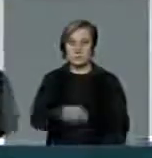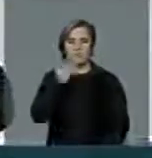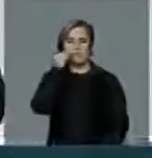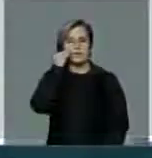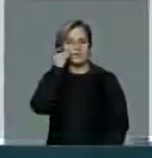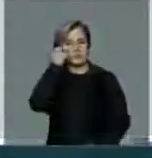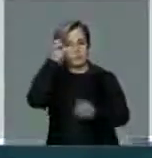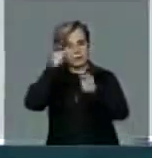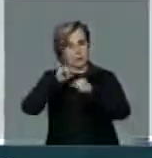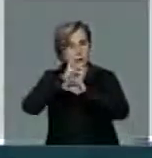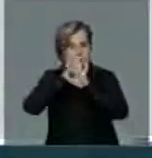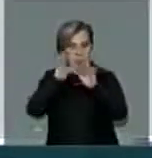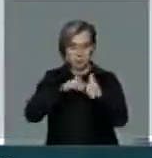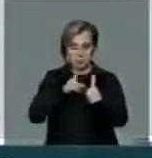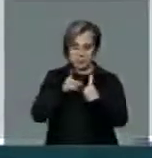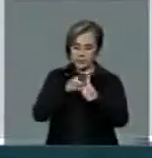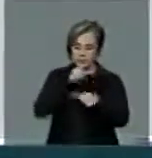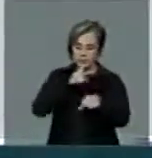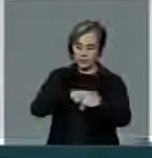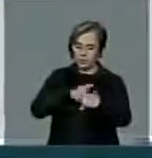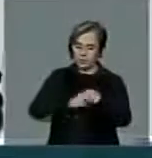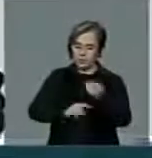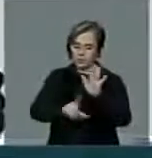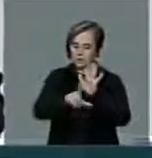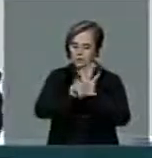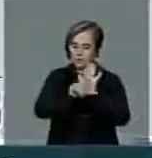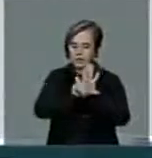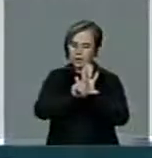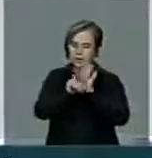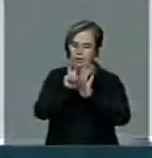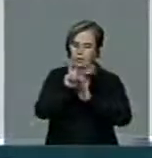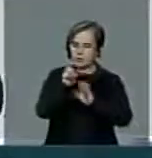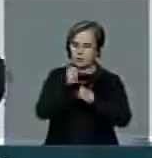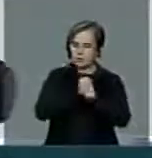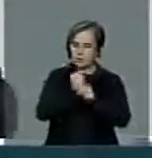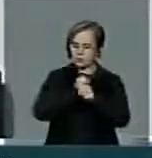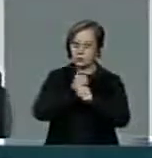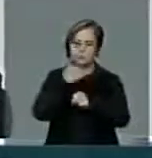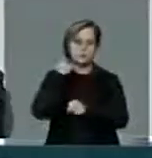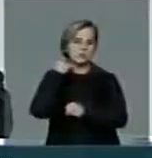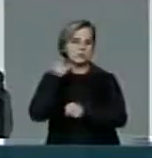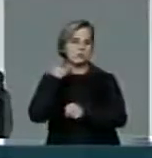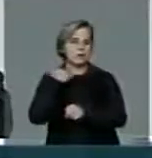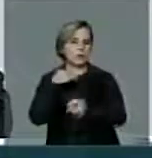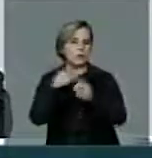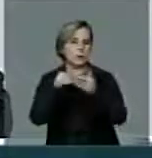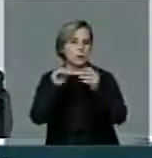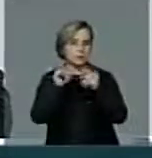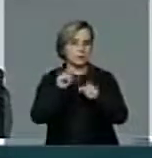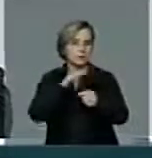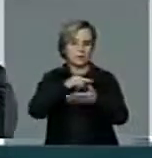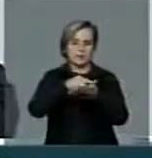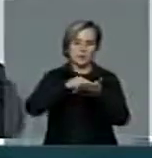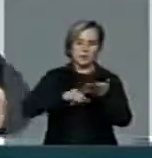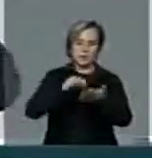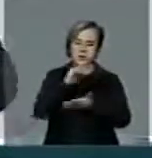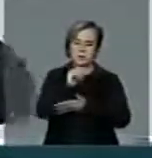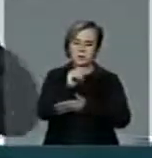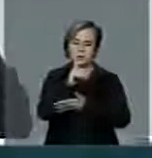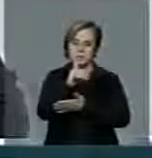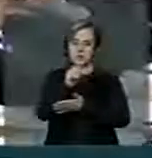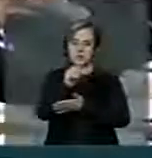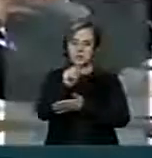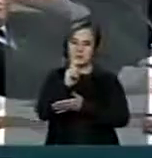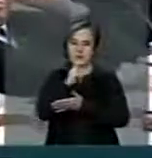clara. O primeiro momento da lei, para os 5 anos do banco, é o cadastro. O resto não